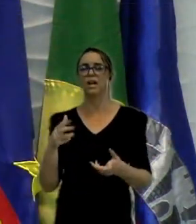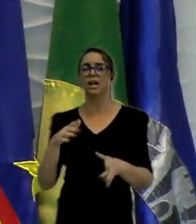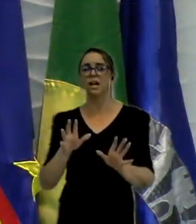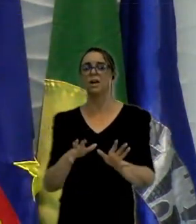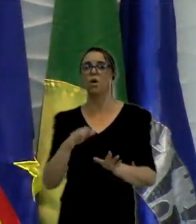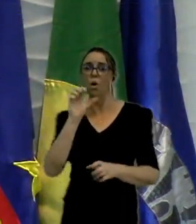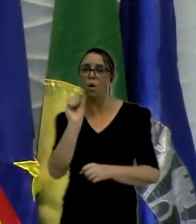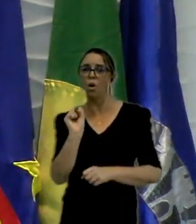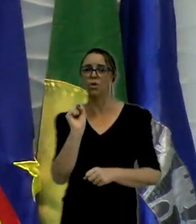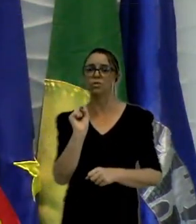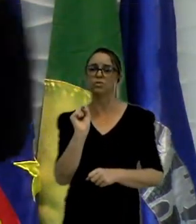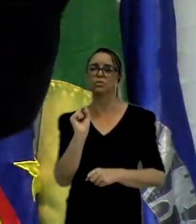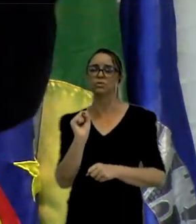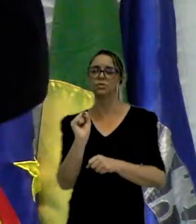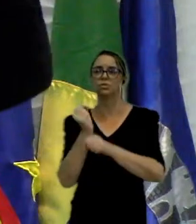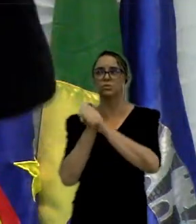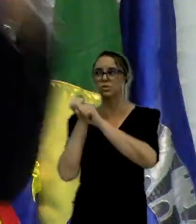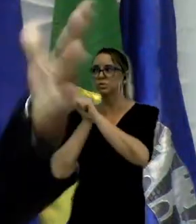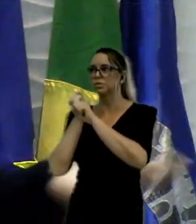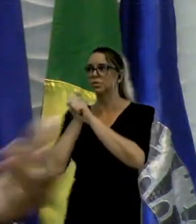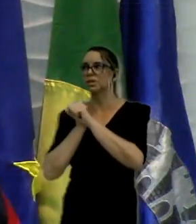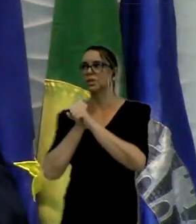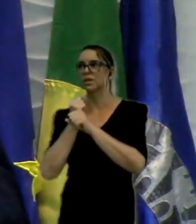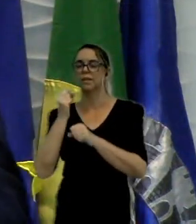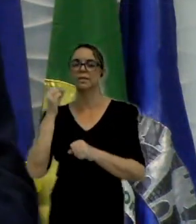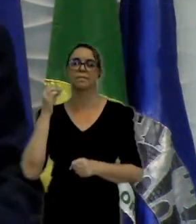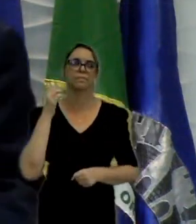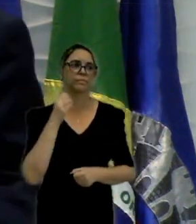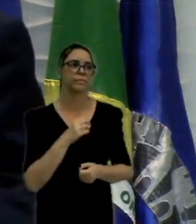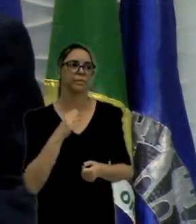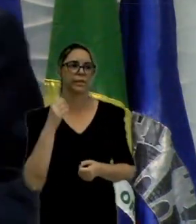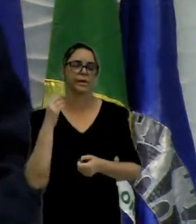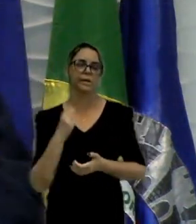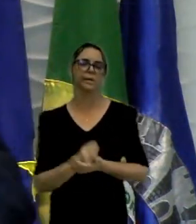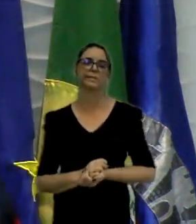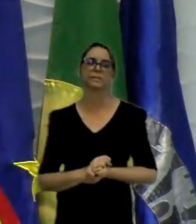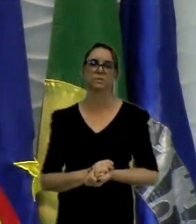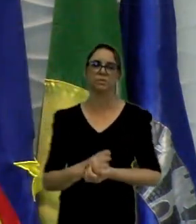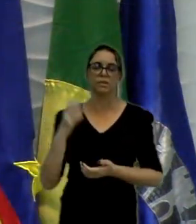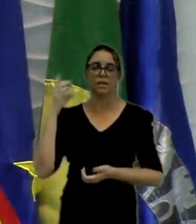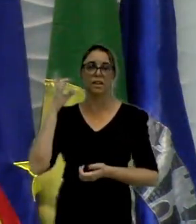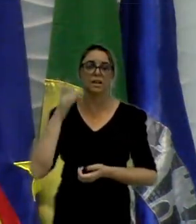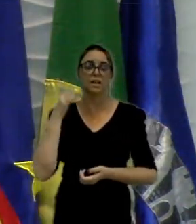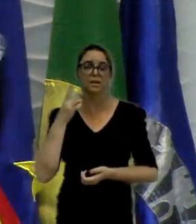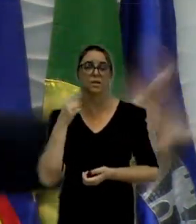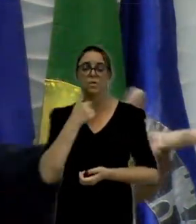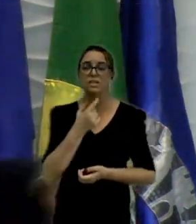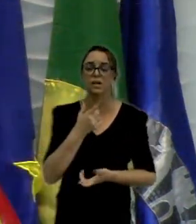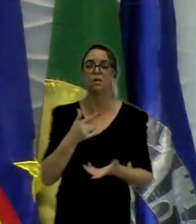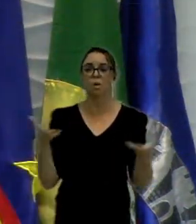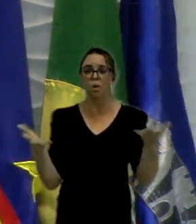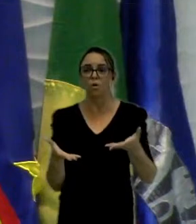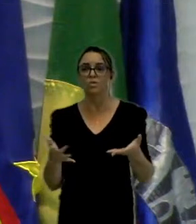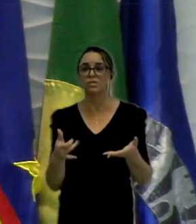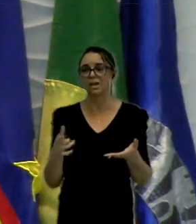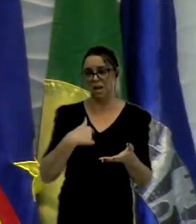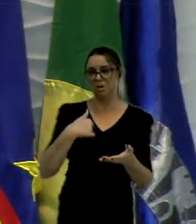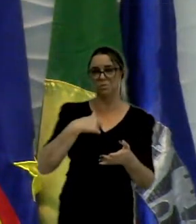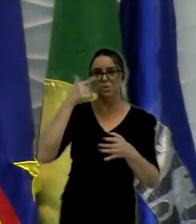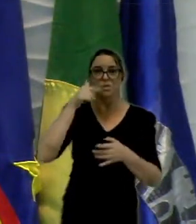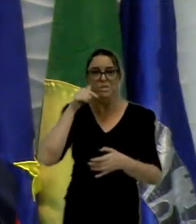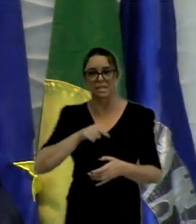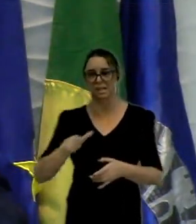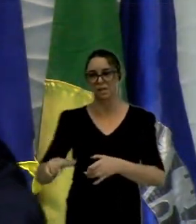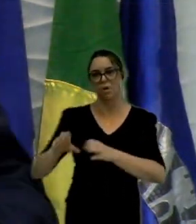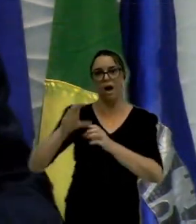durante 8 anos. E foi uma façanha de grande porte. Nós conseguimos essa doutora. Eu sei do meu sofrimento, da minha